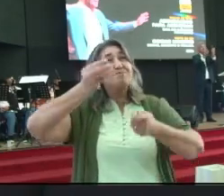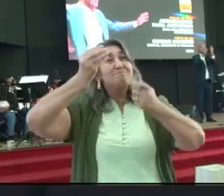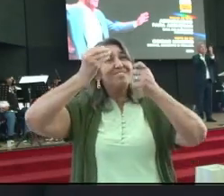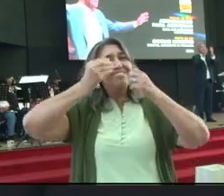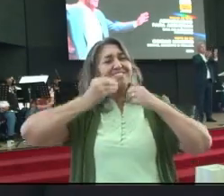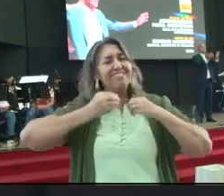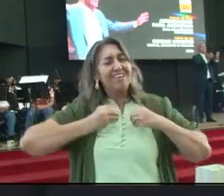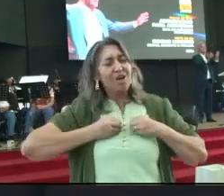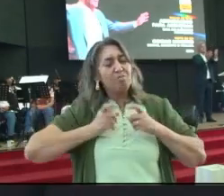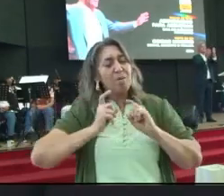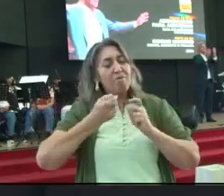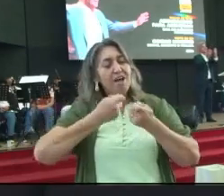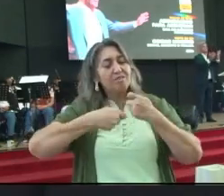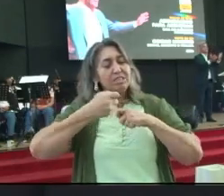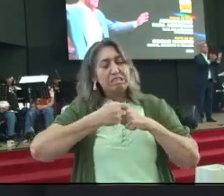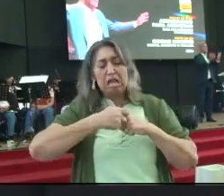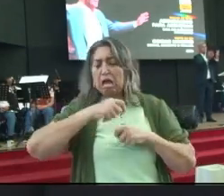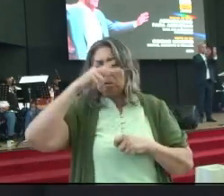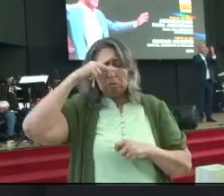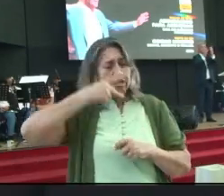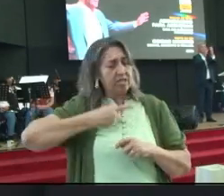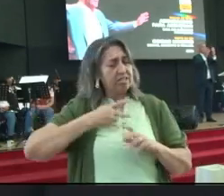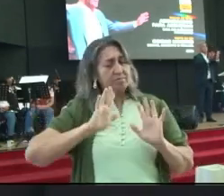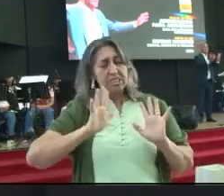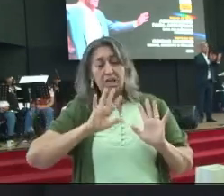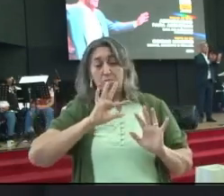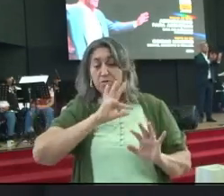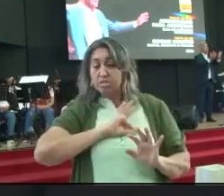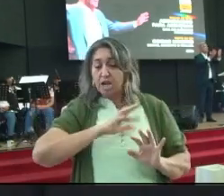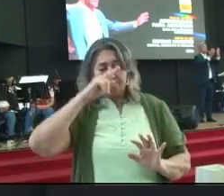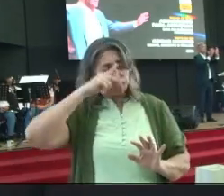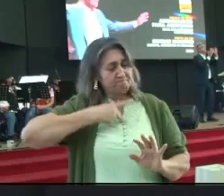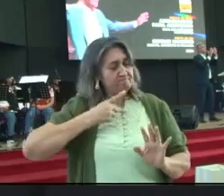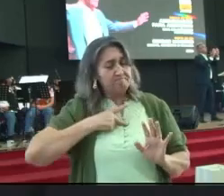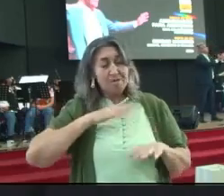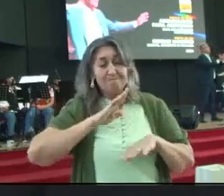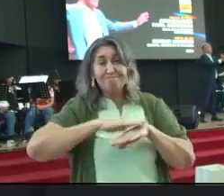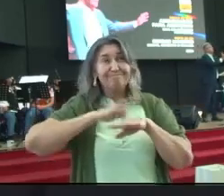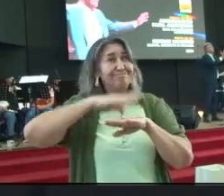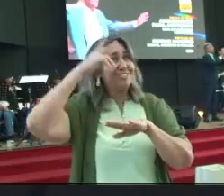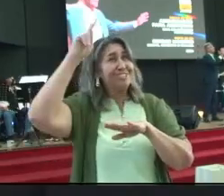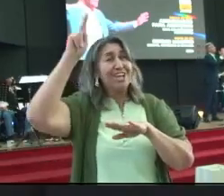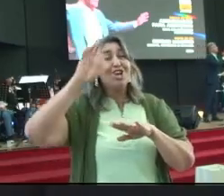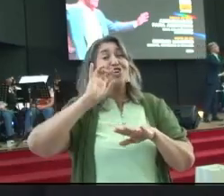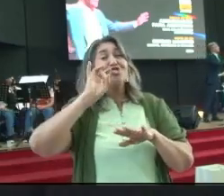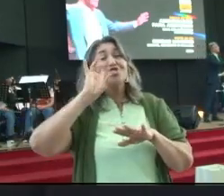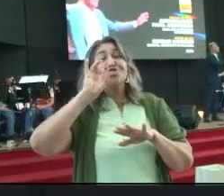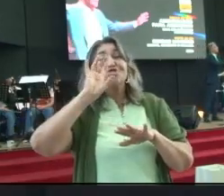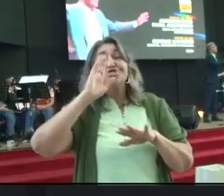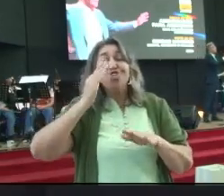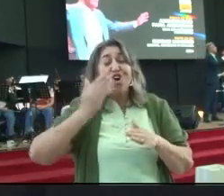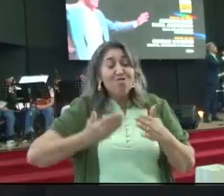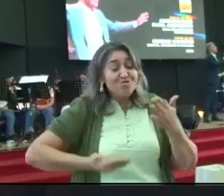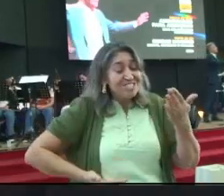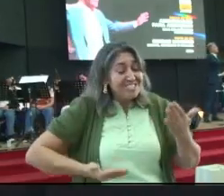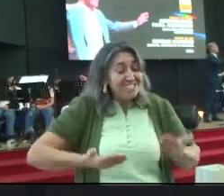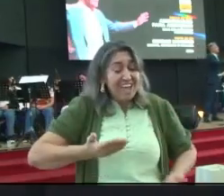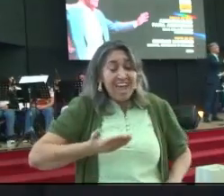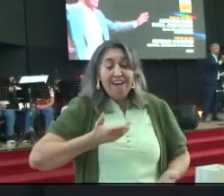não pertence a você, é de Deus. Você é apenas um administrador,